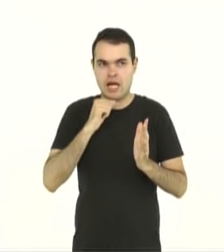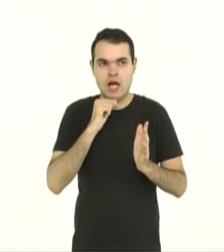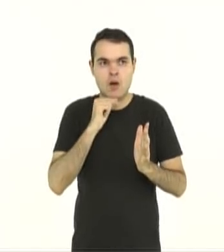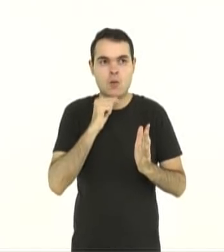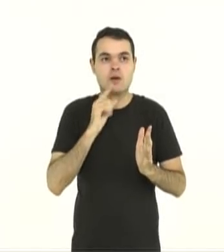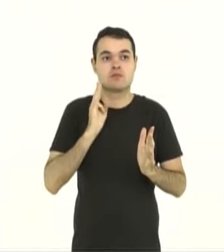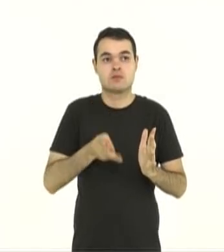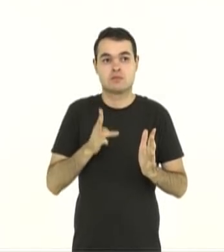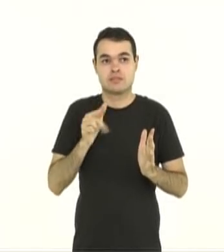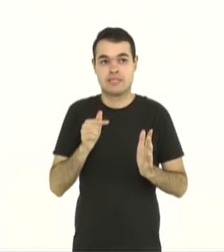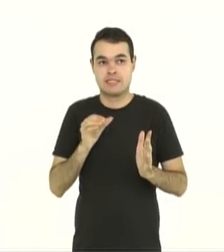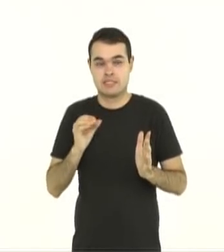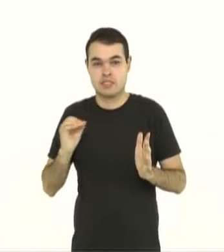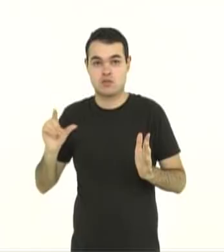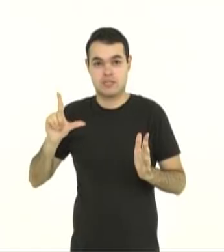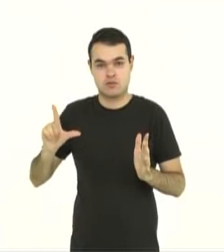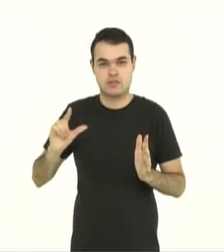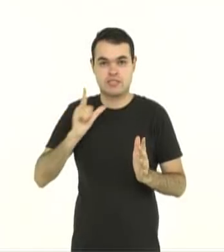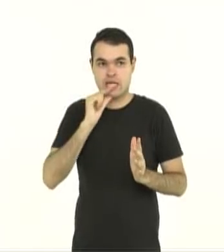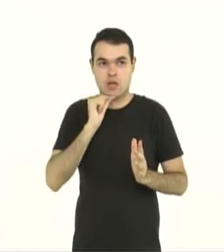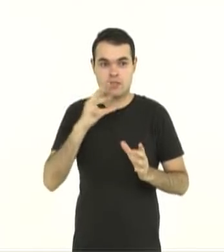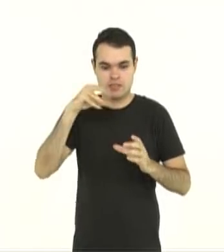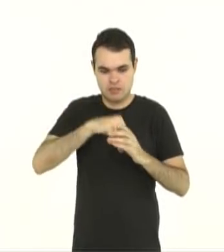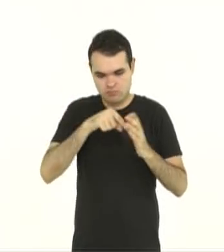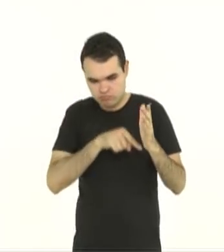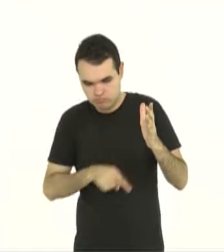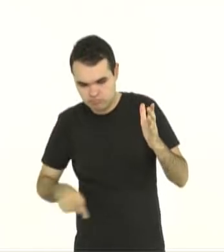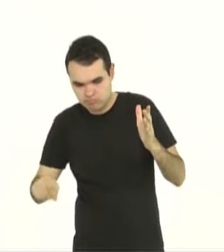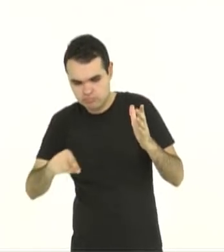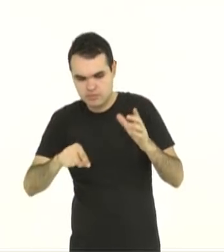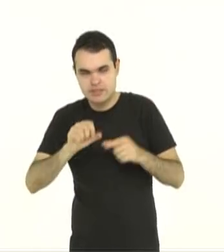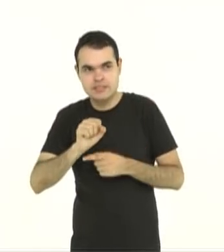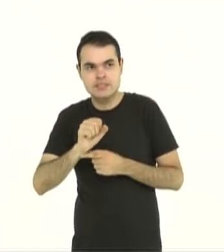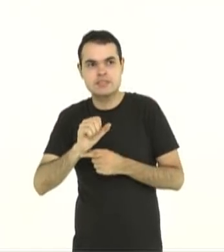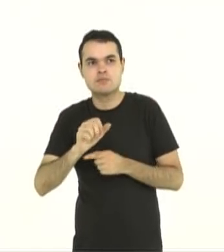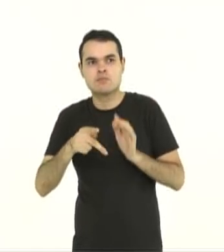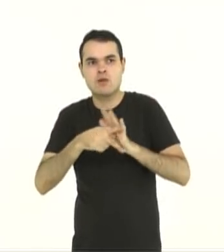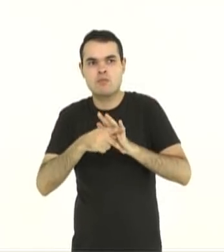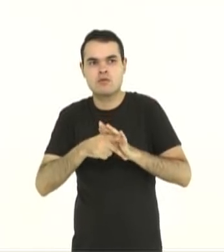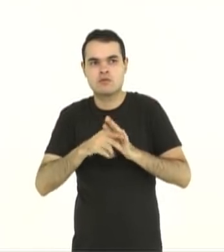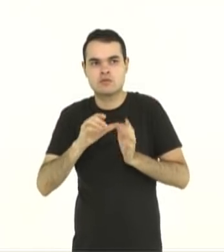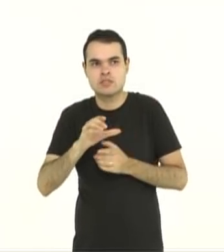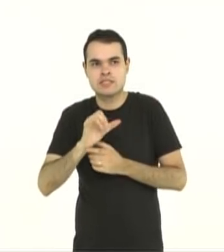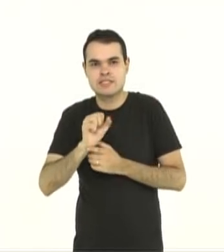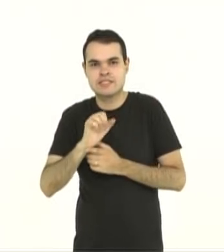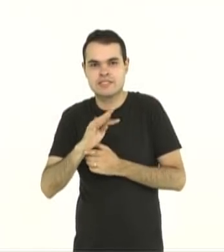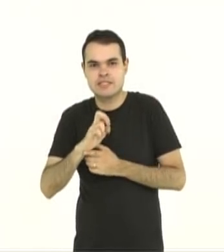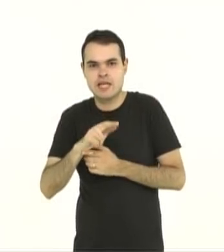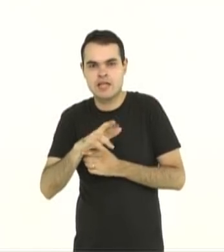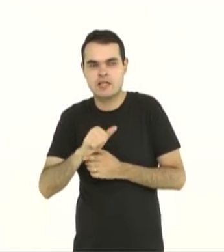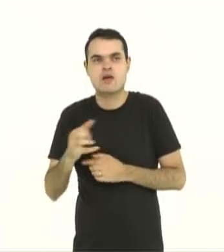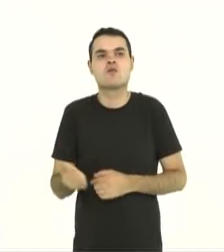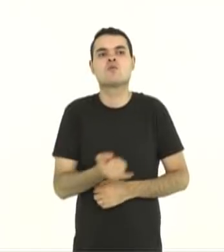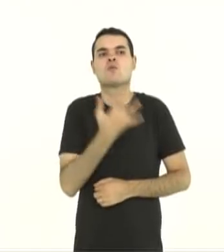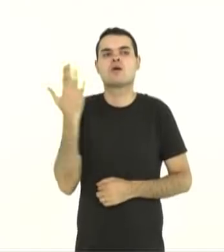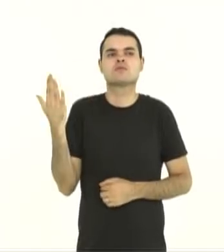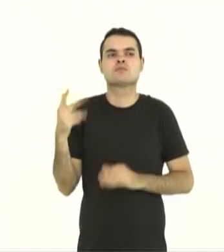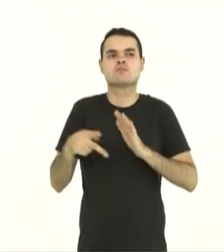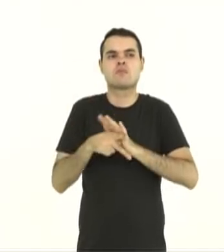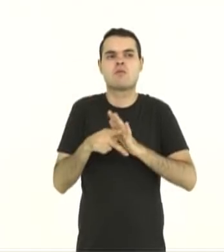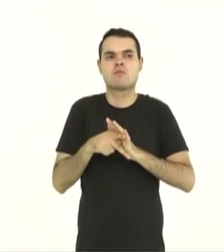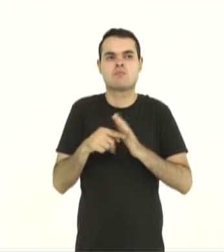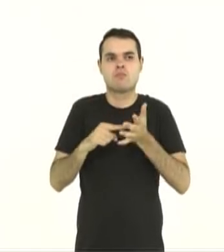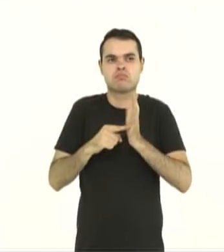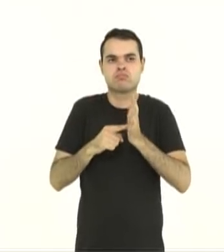minuto para uma cisterna. Olha só. Quantos litros de água esse motor bombeará para a cisterna